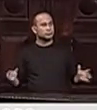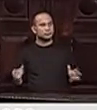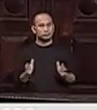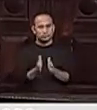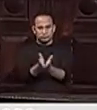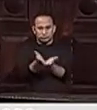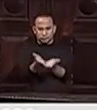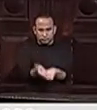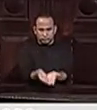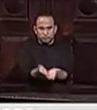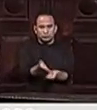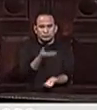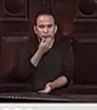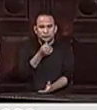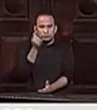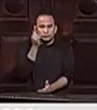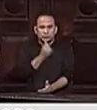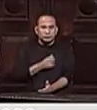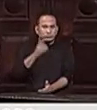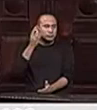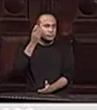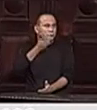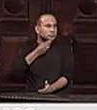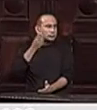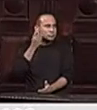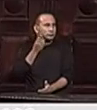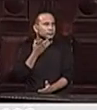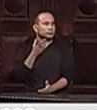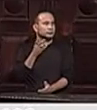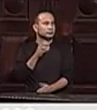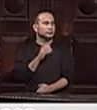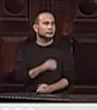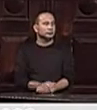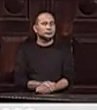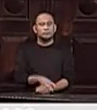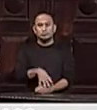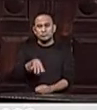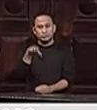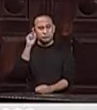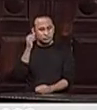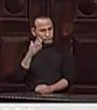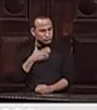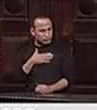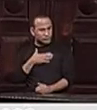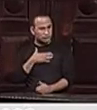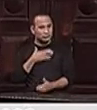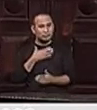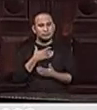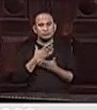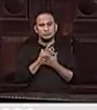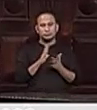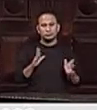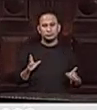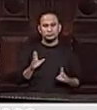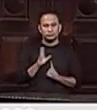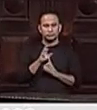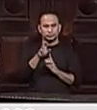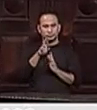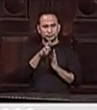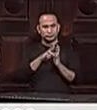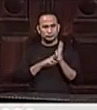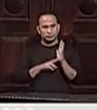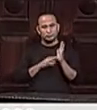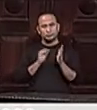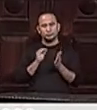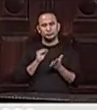publicado. Senhoras e senhores deputados, cariocas e fluminenses que me escutam, acabou de sair o dado do